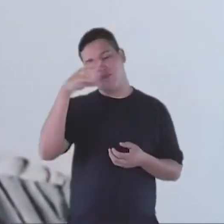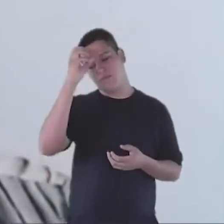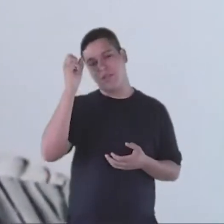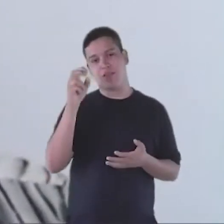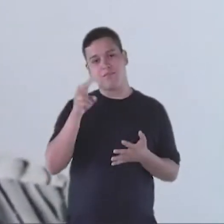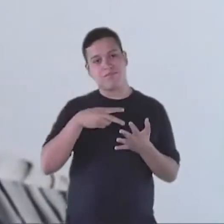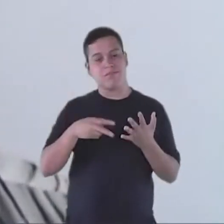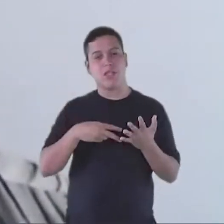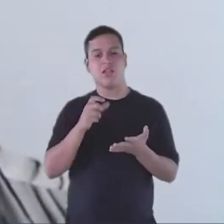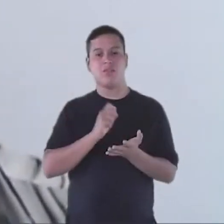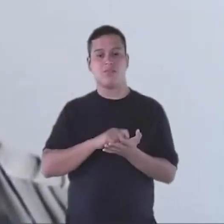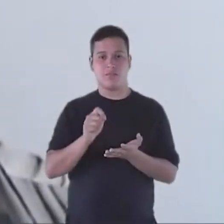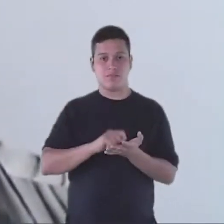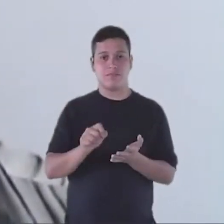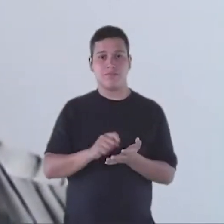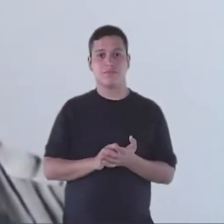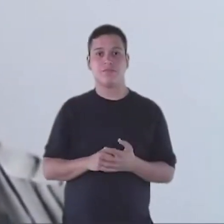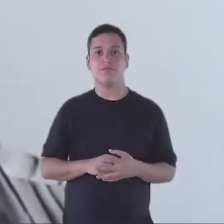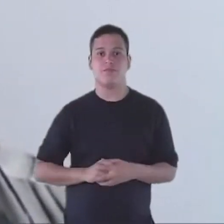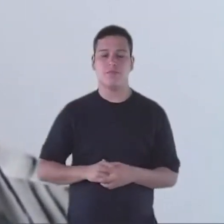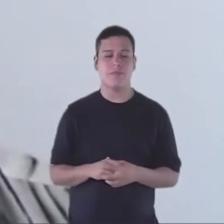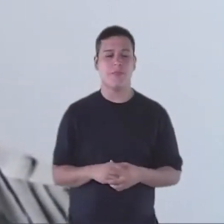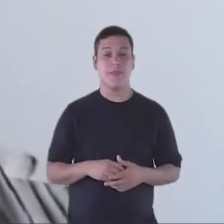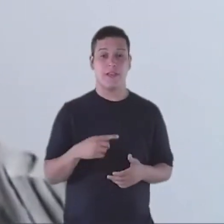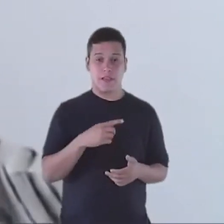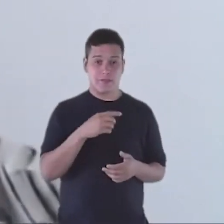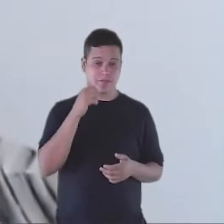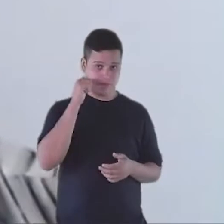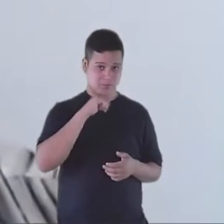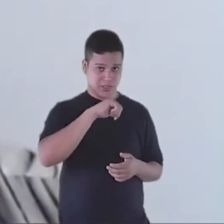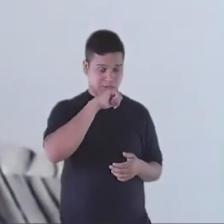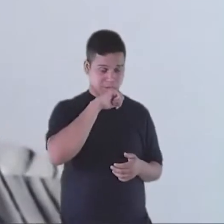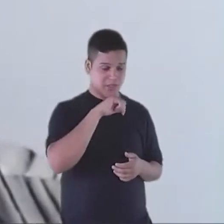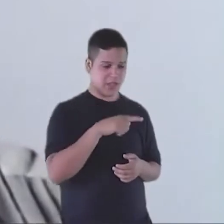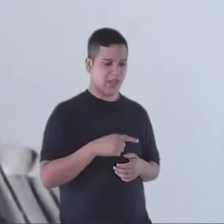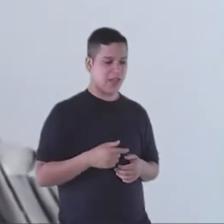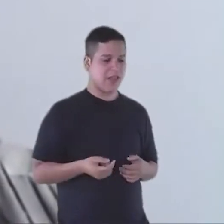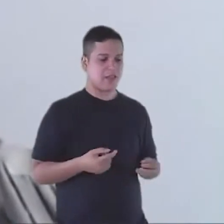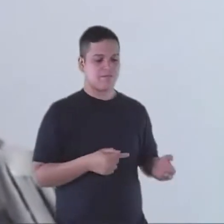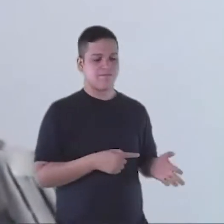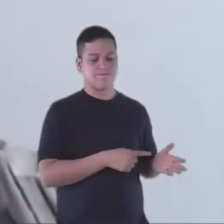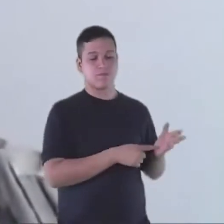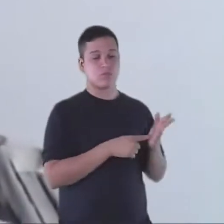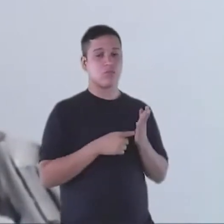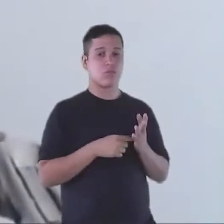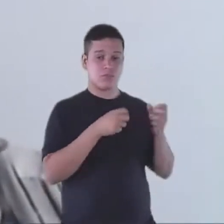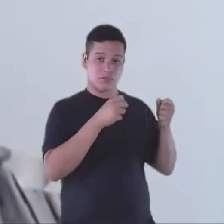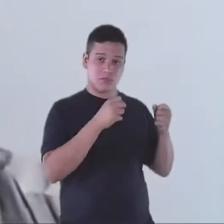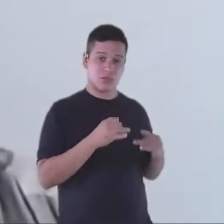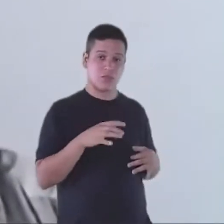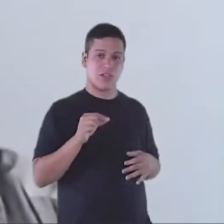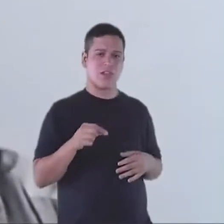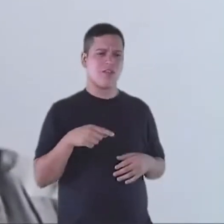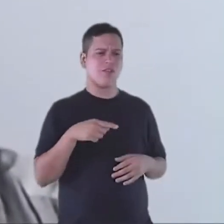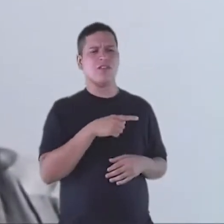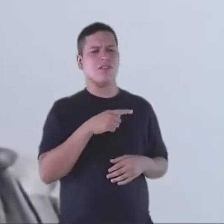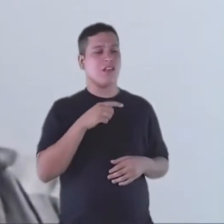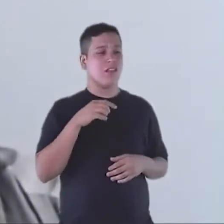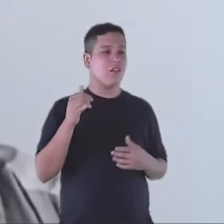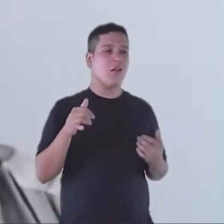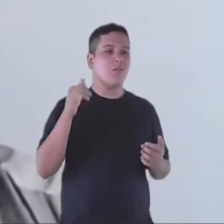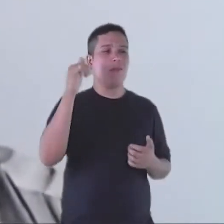Ela identificava que eu não era um abobado, que a minha distração